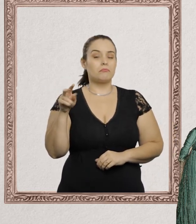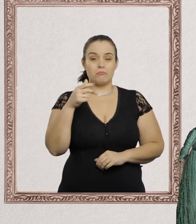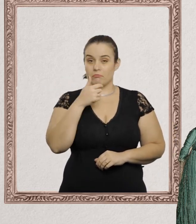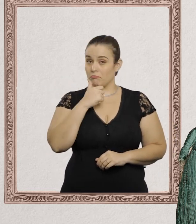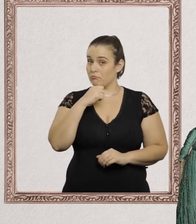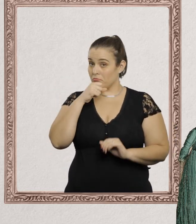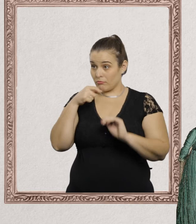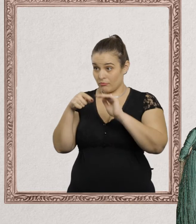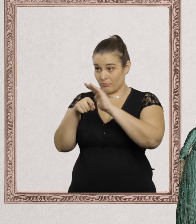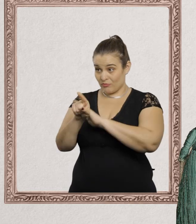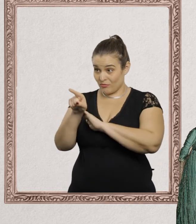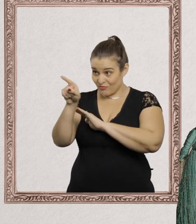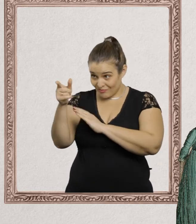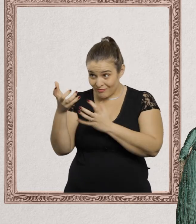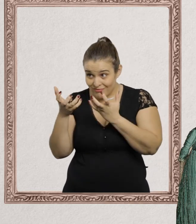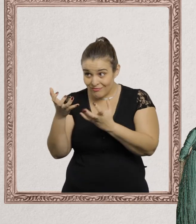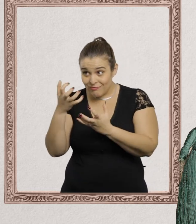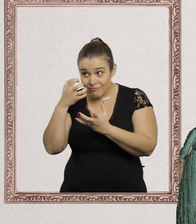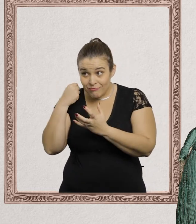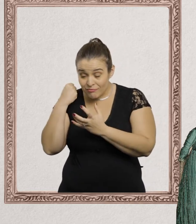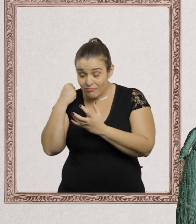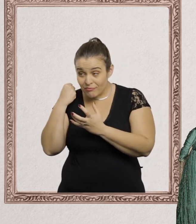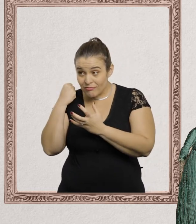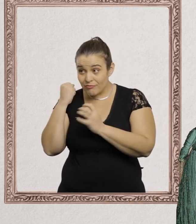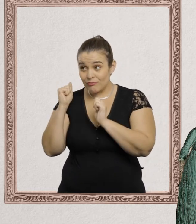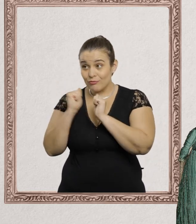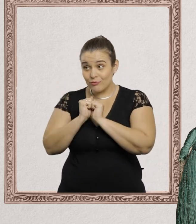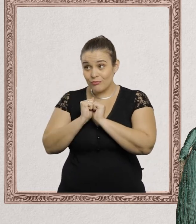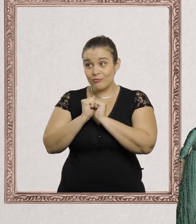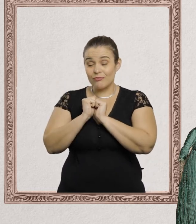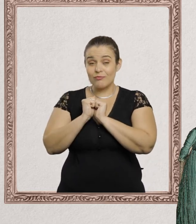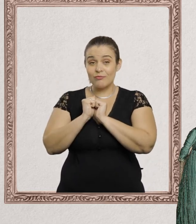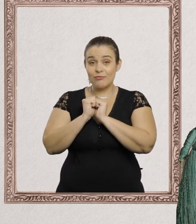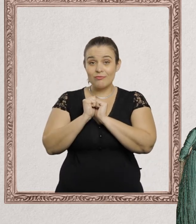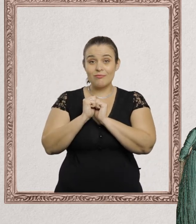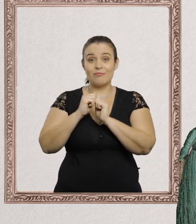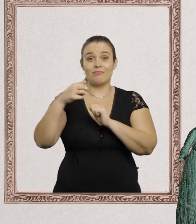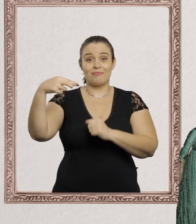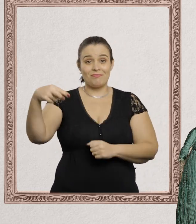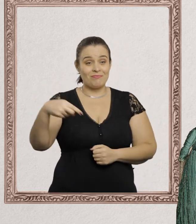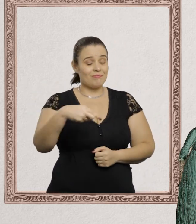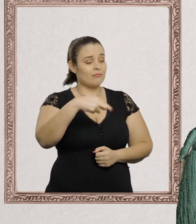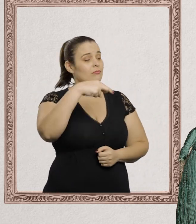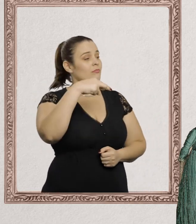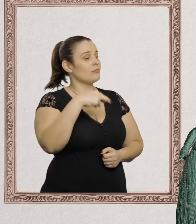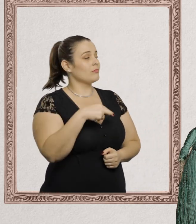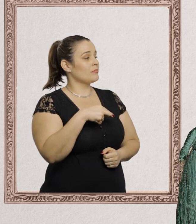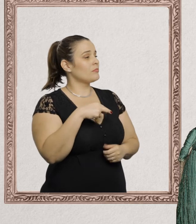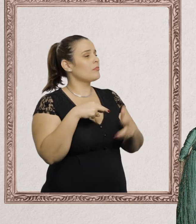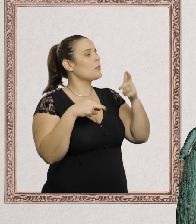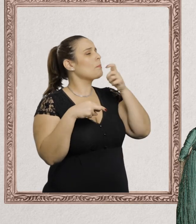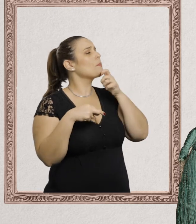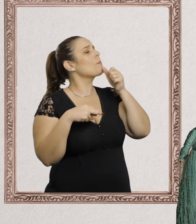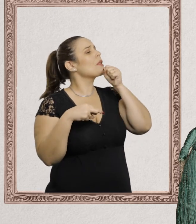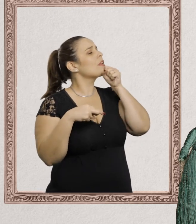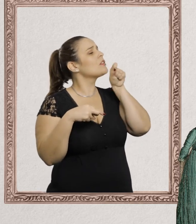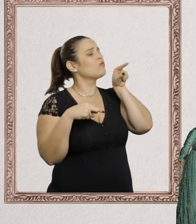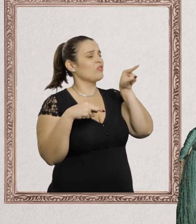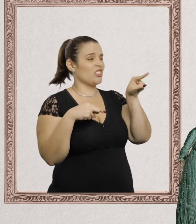das crianças perguntou se Peter não queria ser adotado também. Peter Pan perguntou para a Sra.